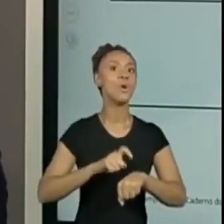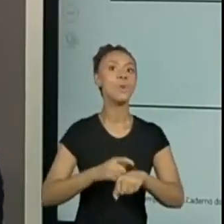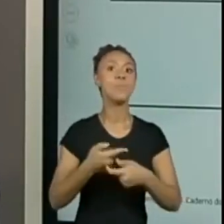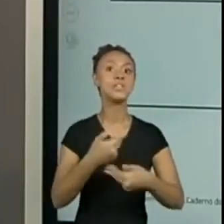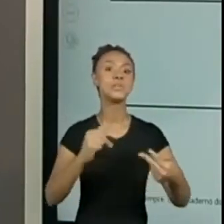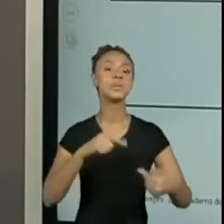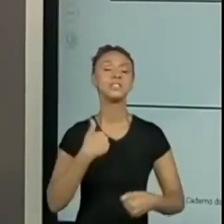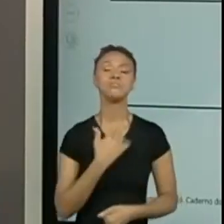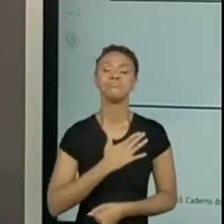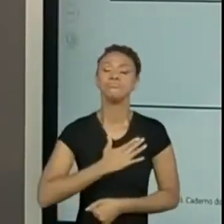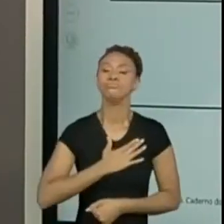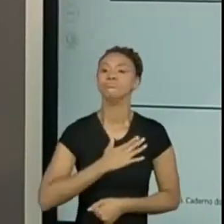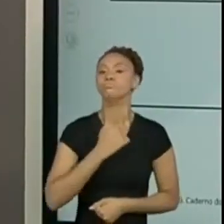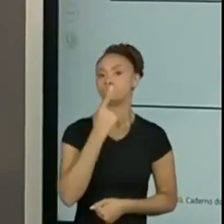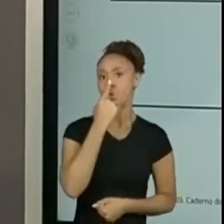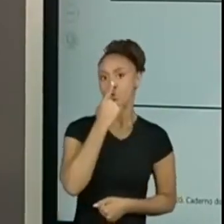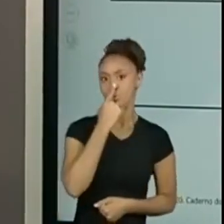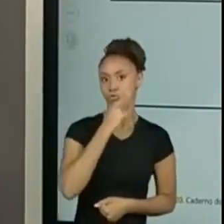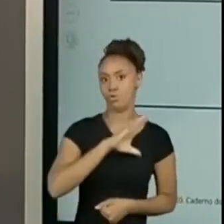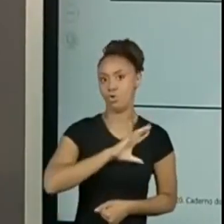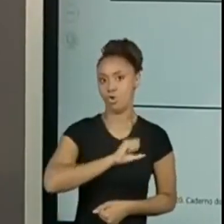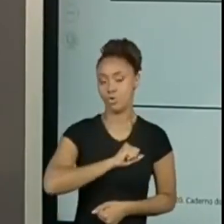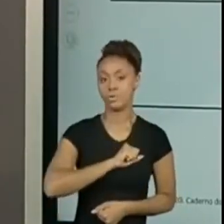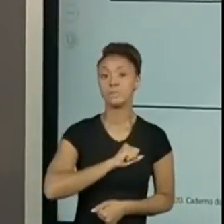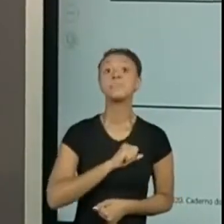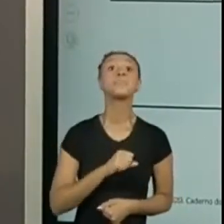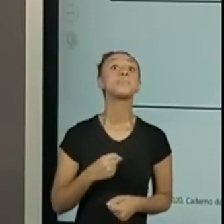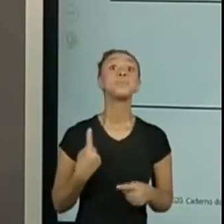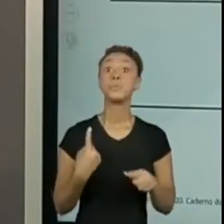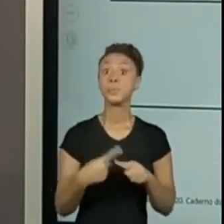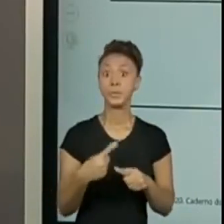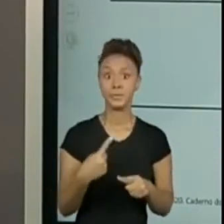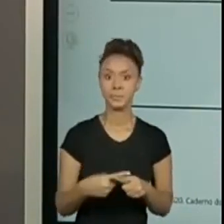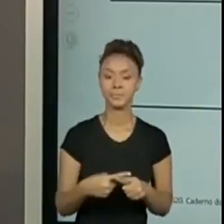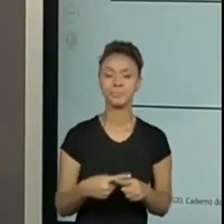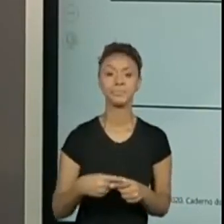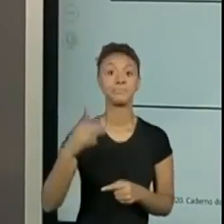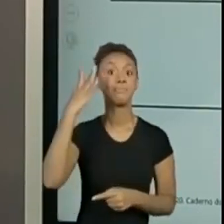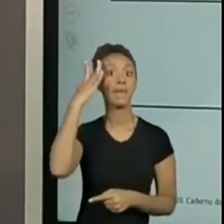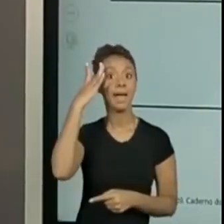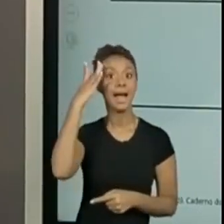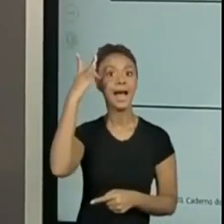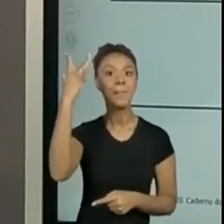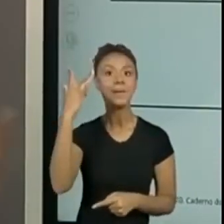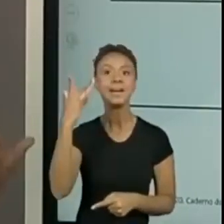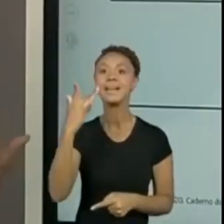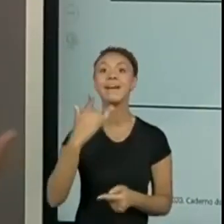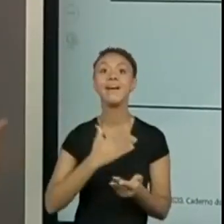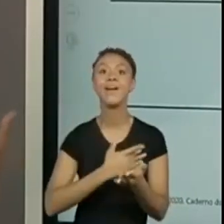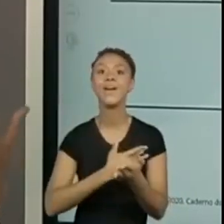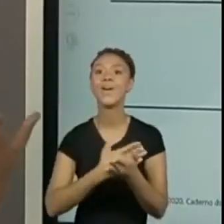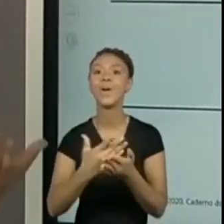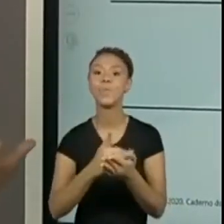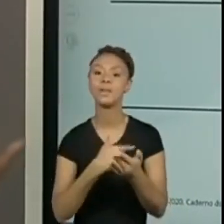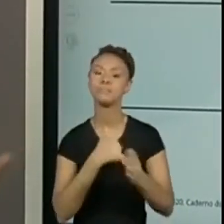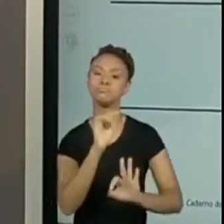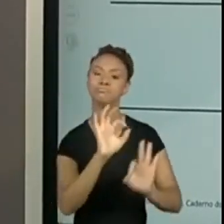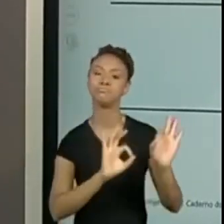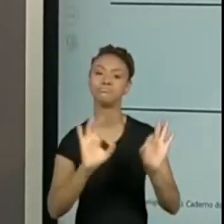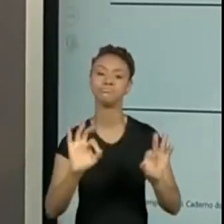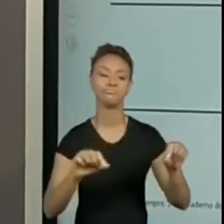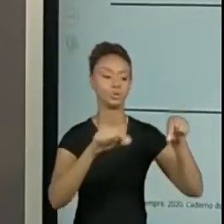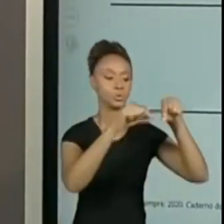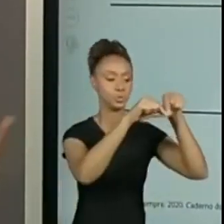nossas preferências. Porque amanhã a gente vai construir o nosso mural, varal,